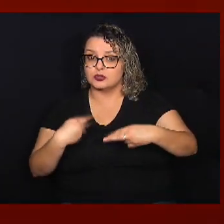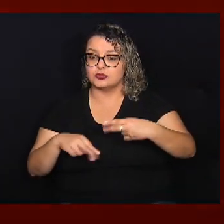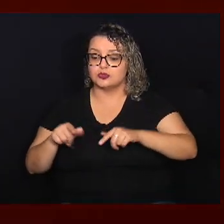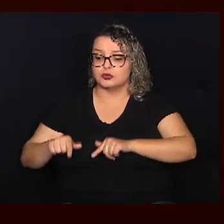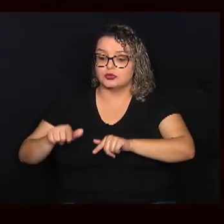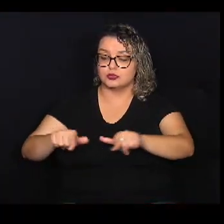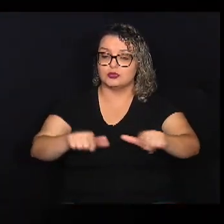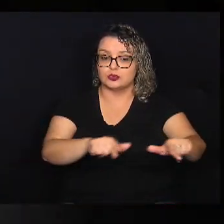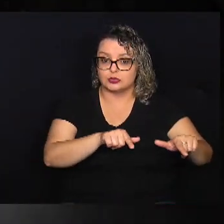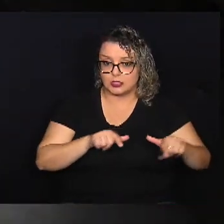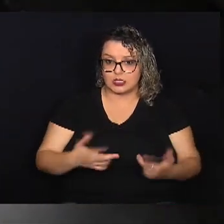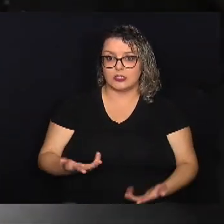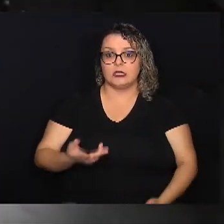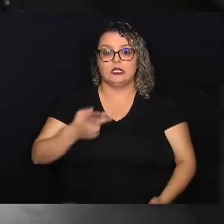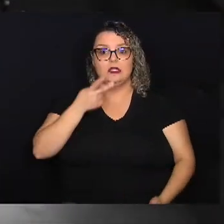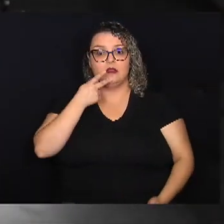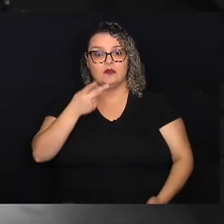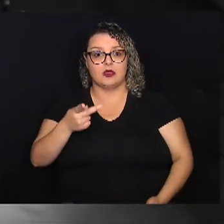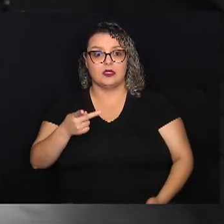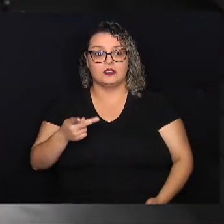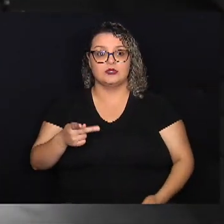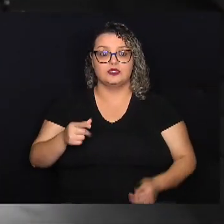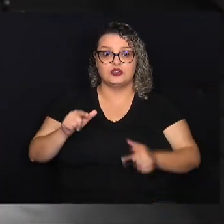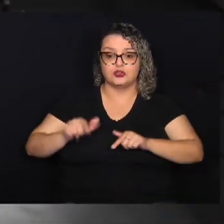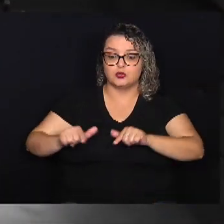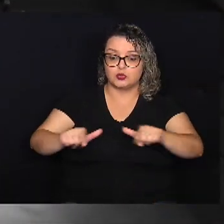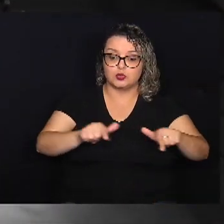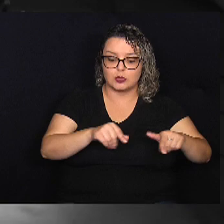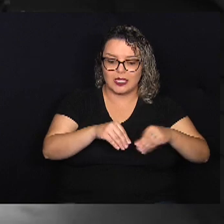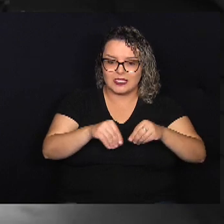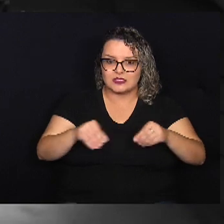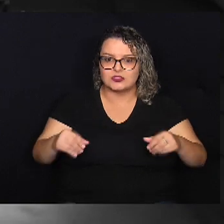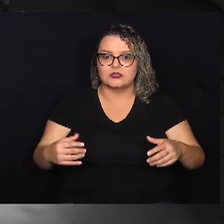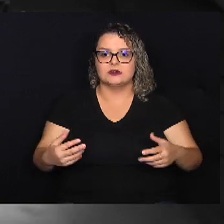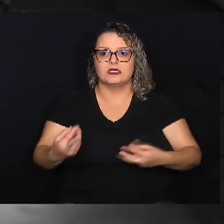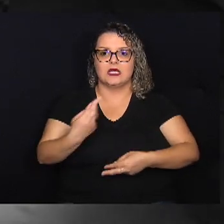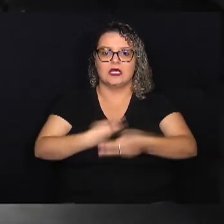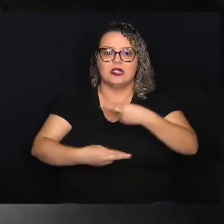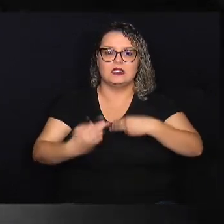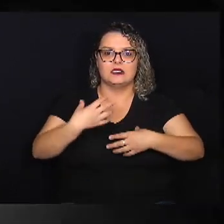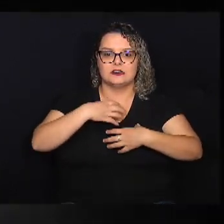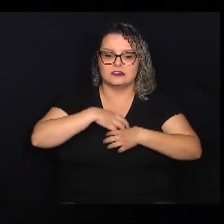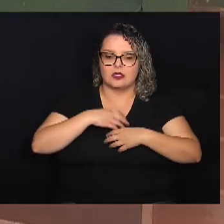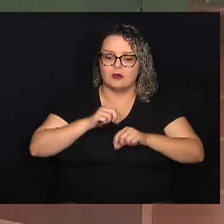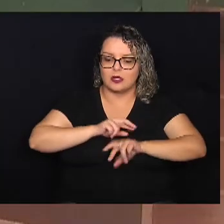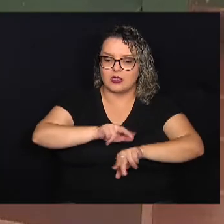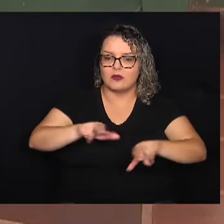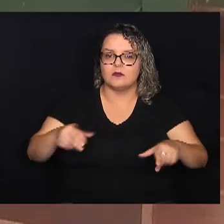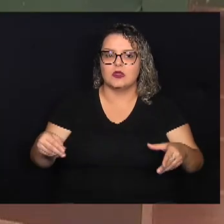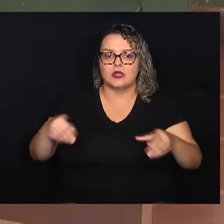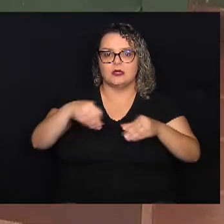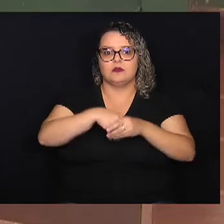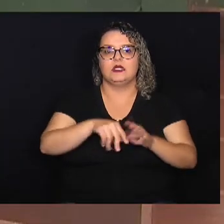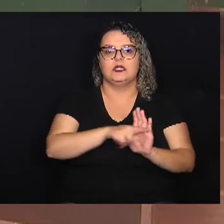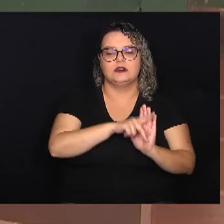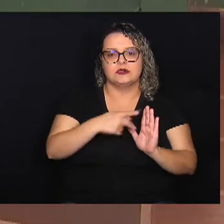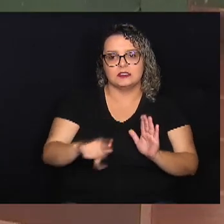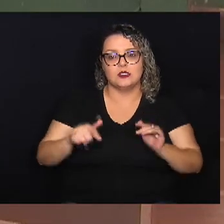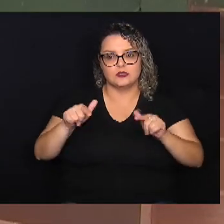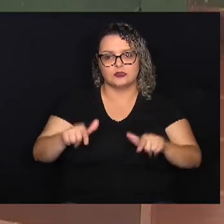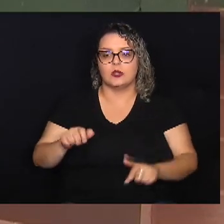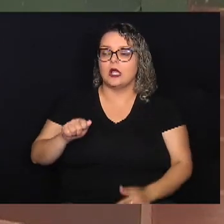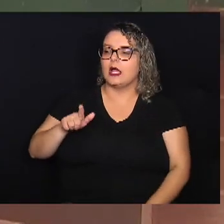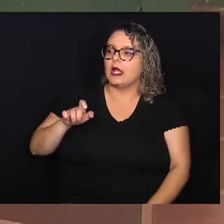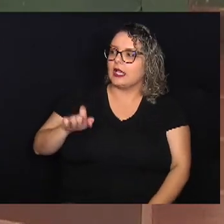né? Então a gente fala de territorialidades, que é essa relação afetiva das pessoas com seus territórios. Ale, no